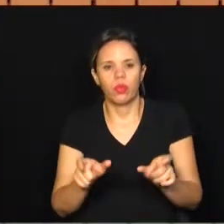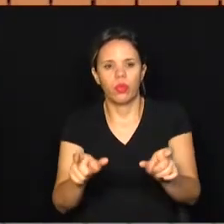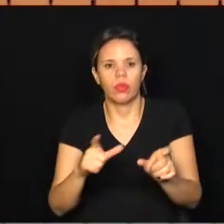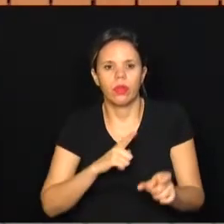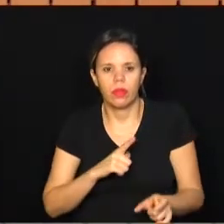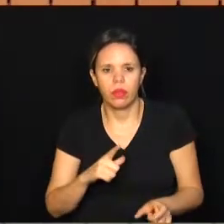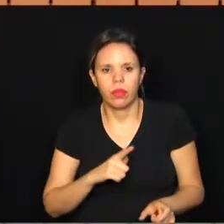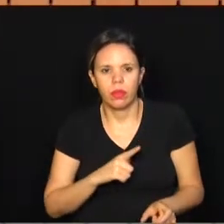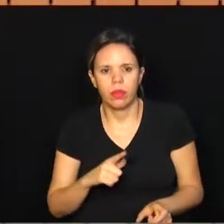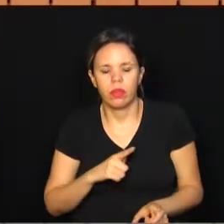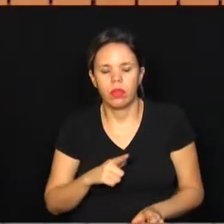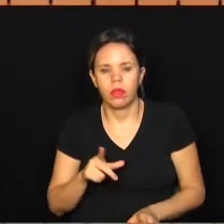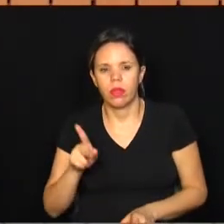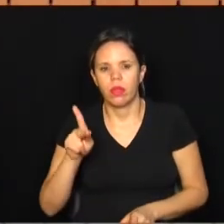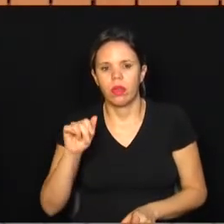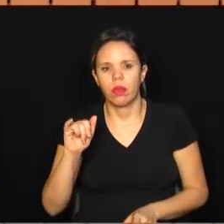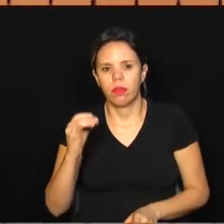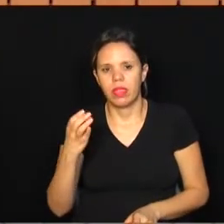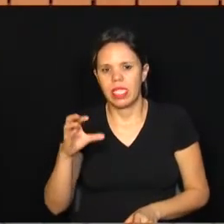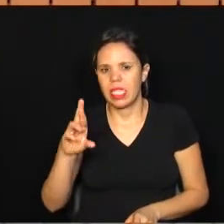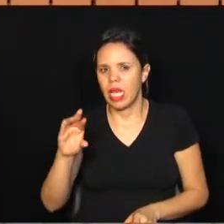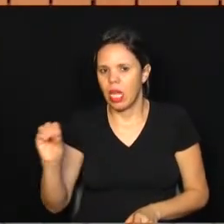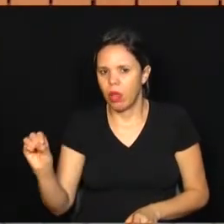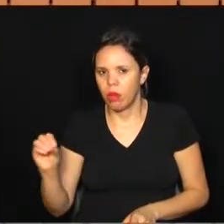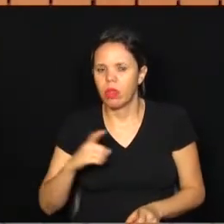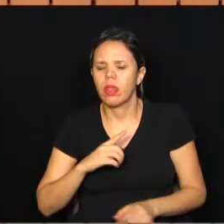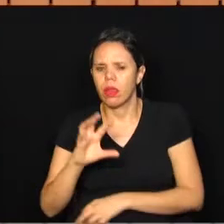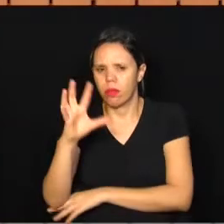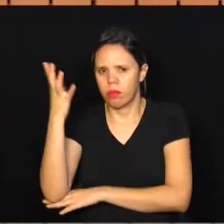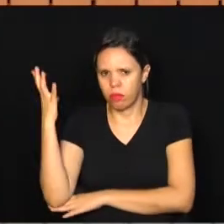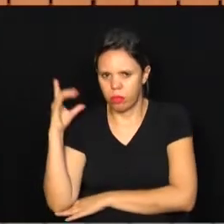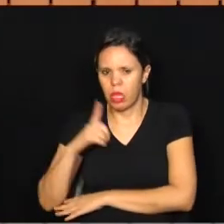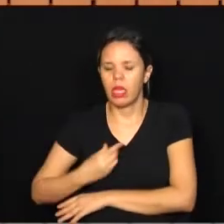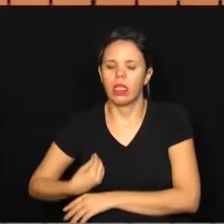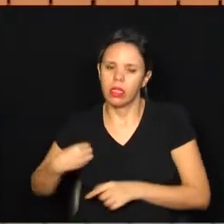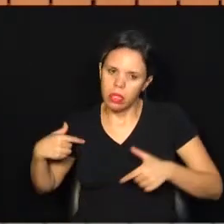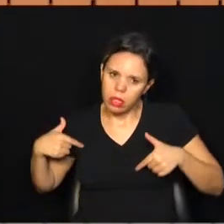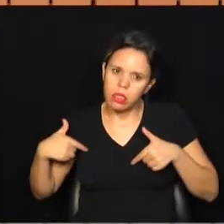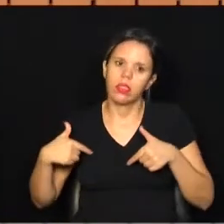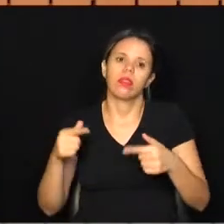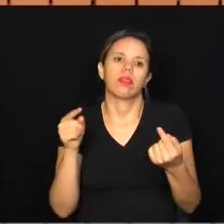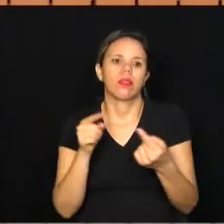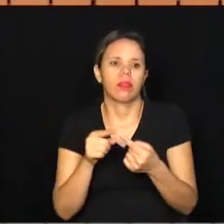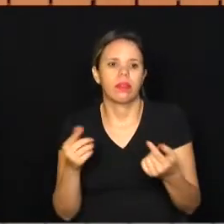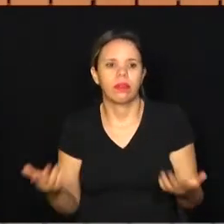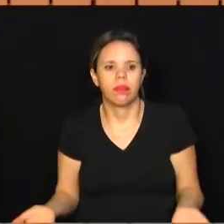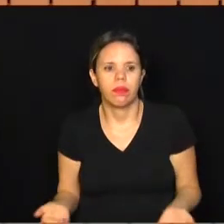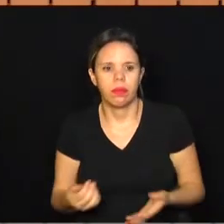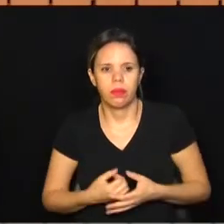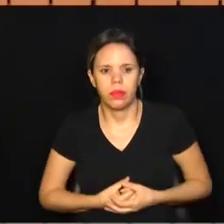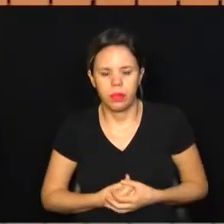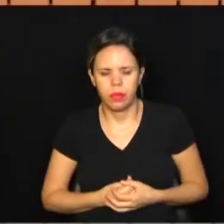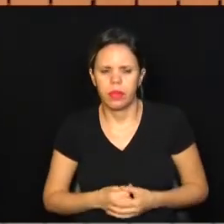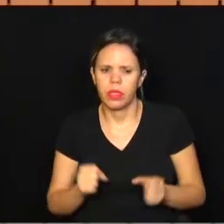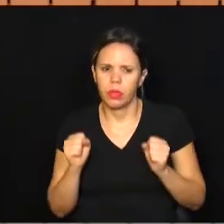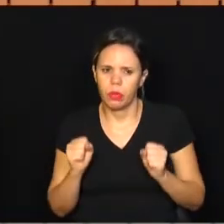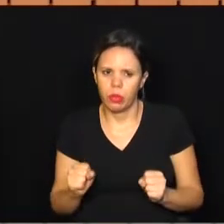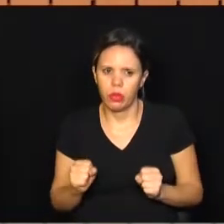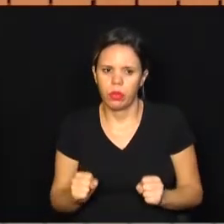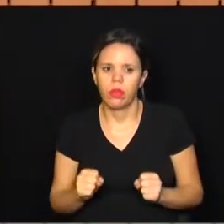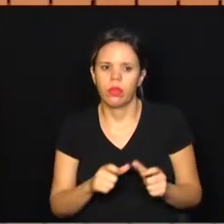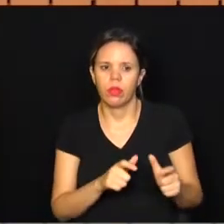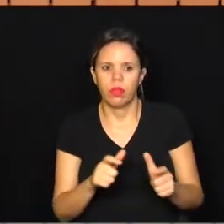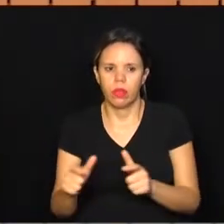córrego Sarrão ali, que bem arborizado, e há iniciativas nesse sentido. Ele pode ser espaço